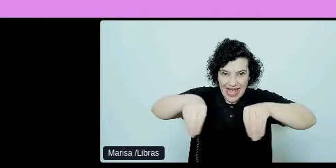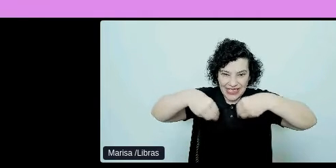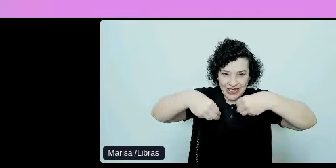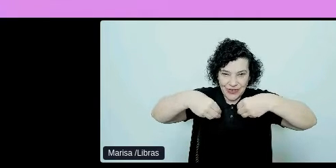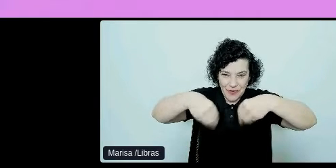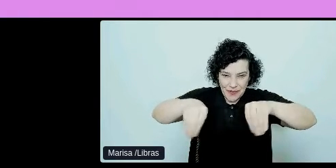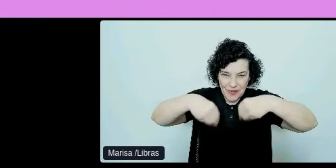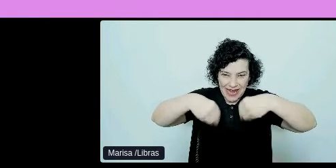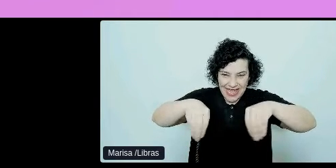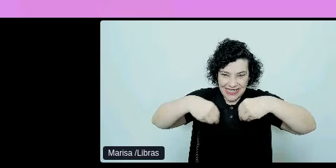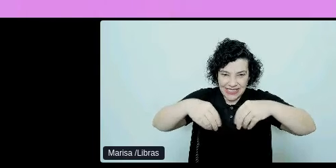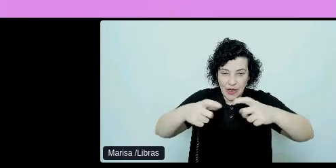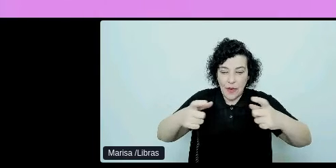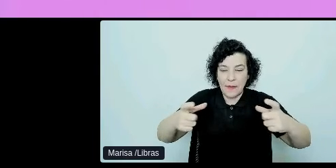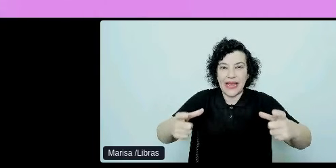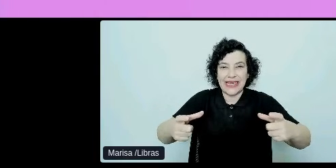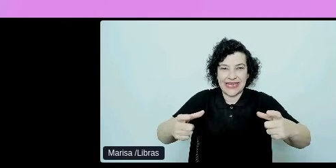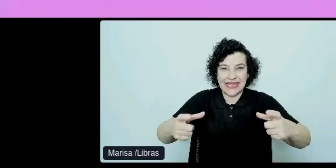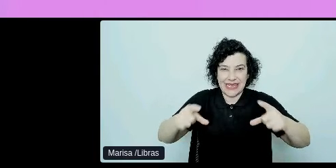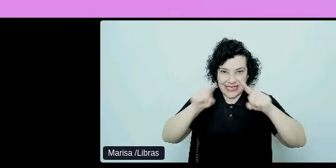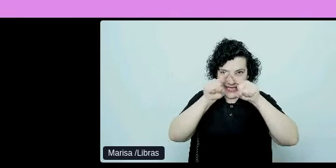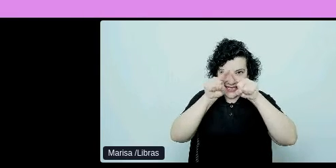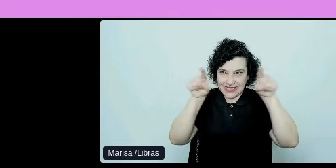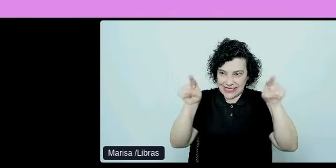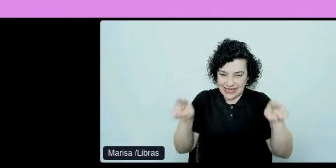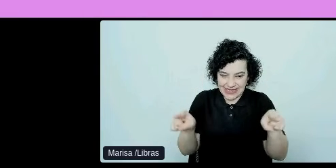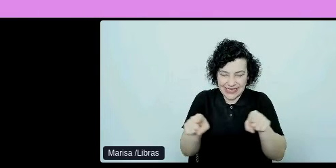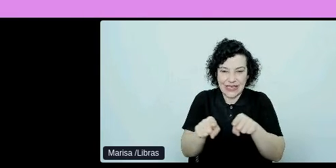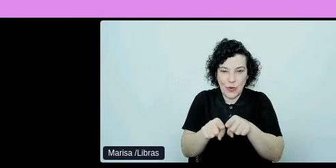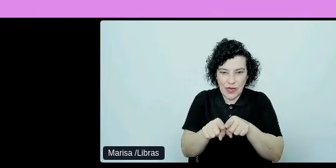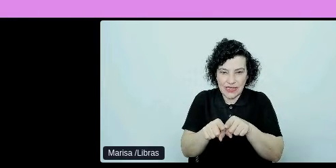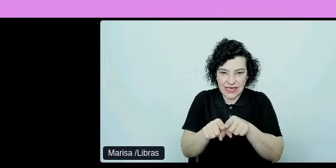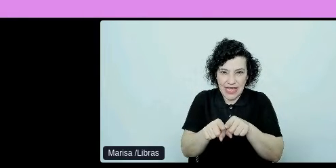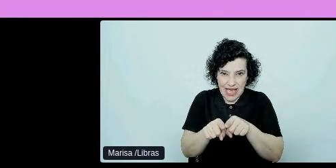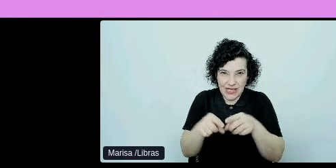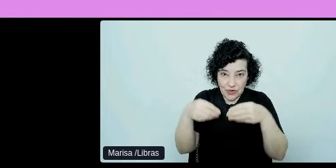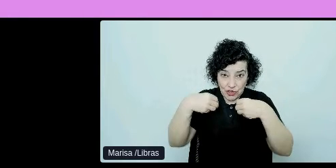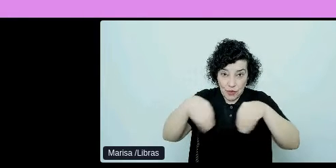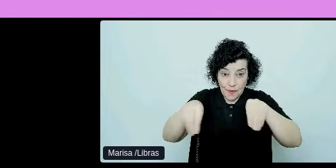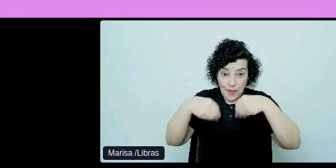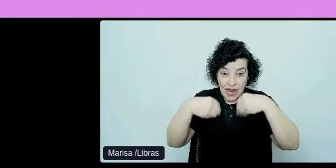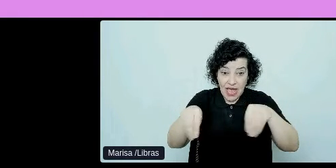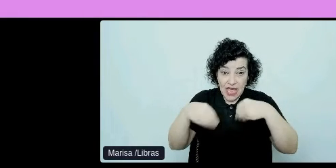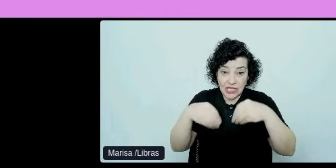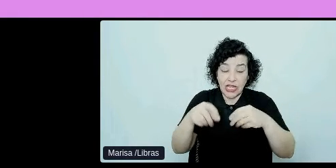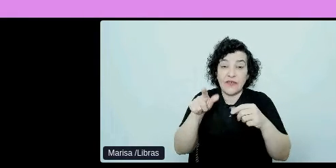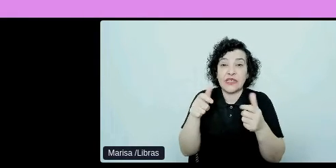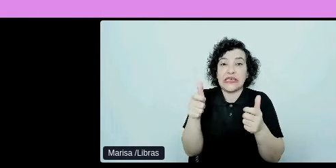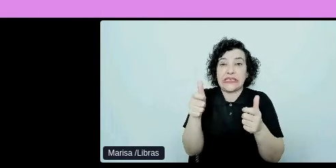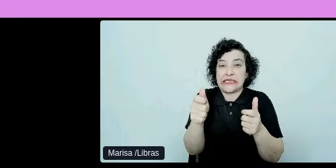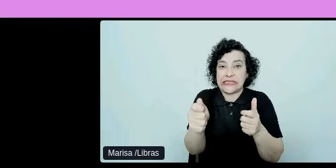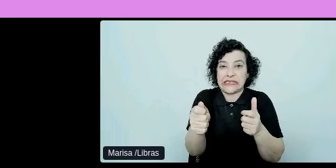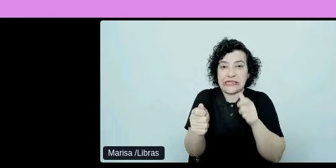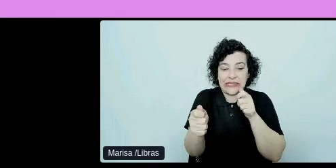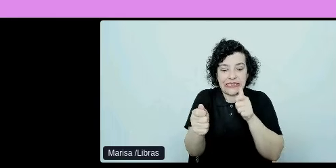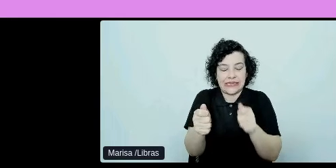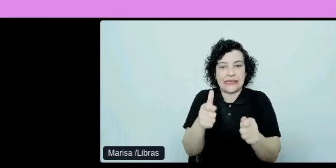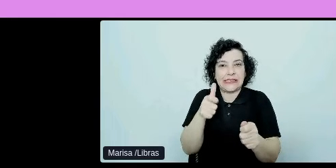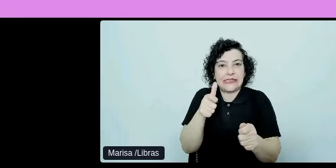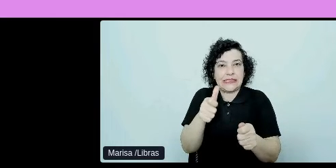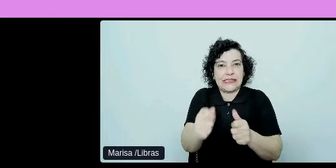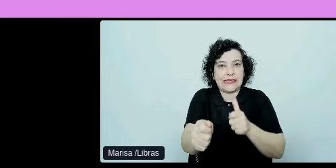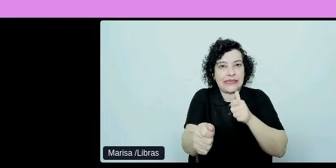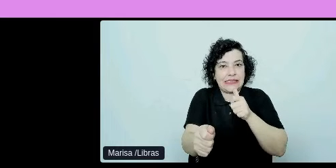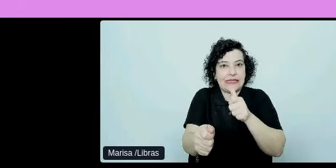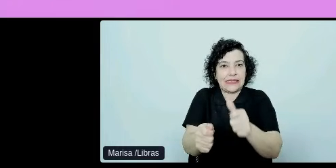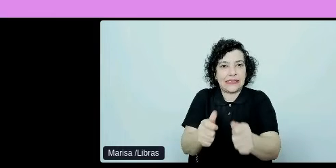isso, é uma plaquinha, né, tipo quadrada de plástico, e aí você fica afundando as bolinhas ali, para